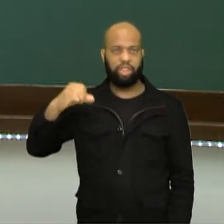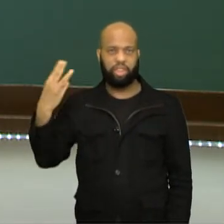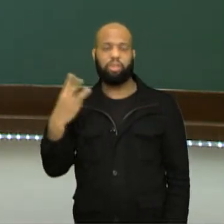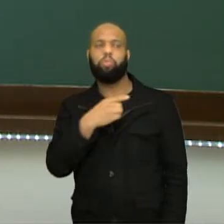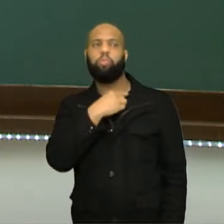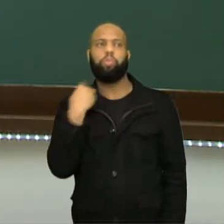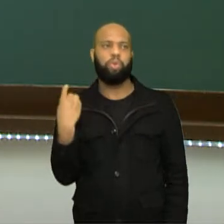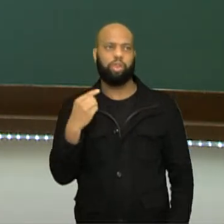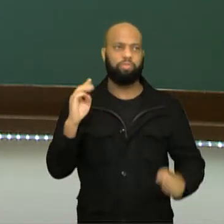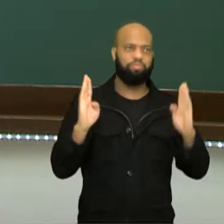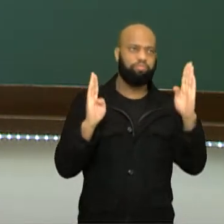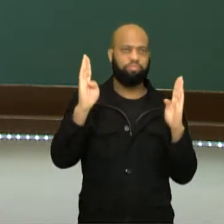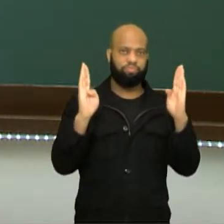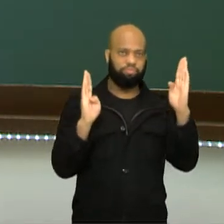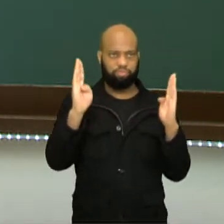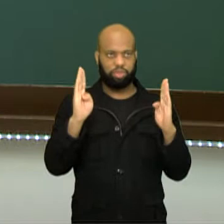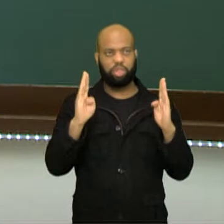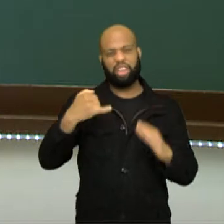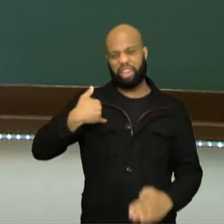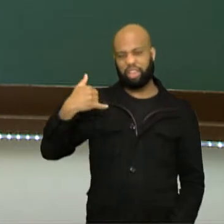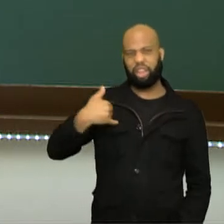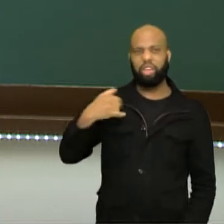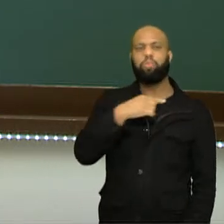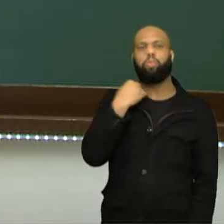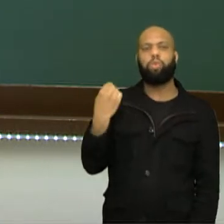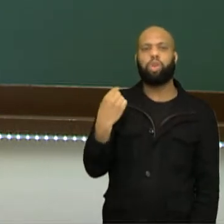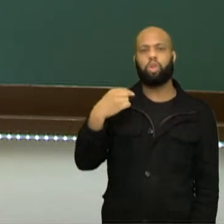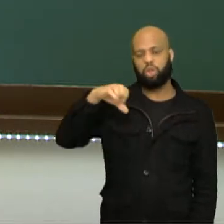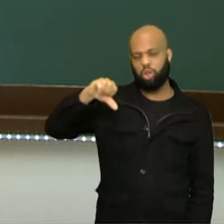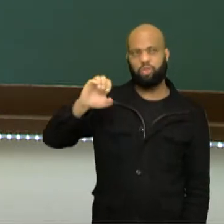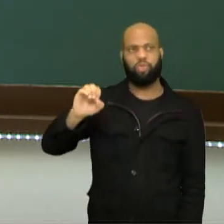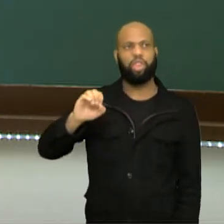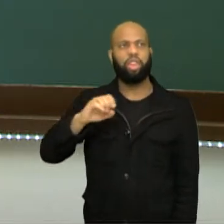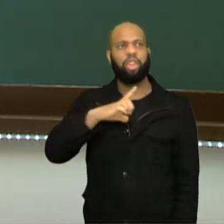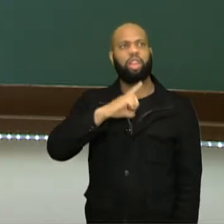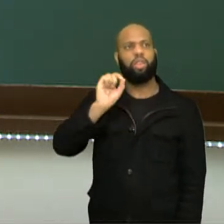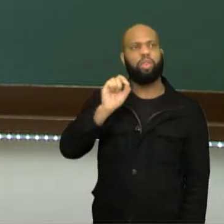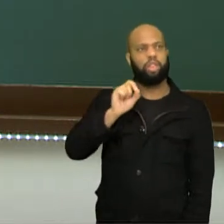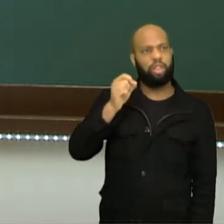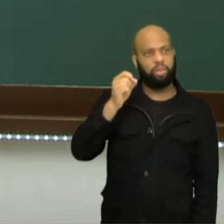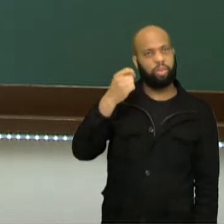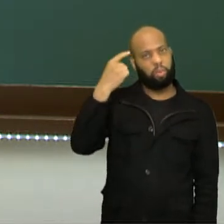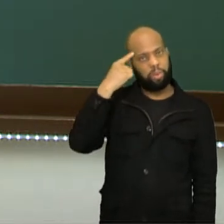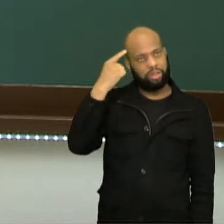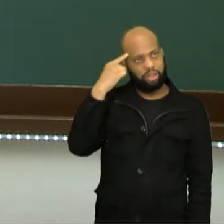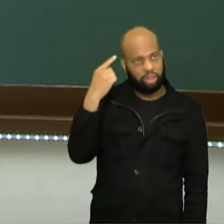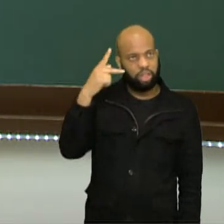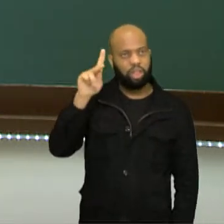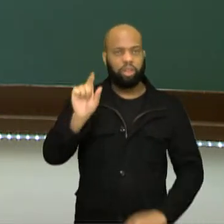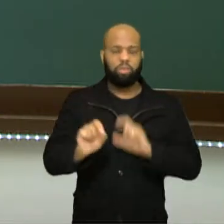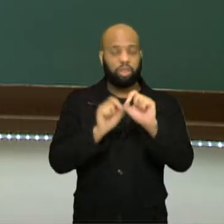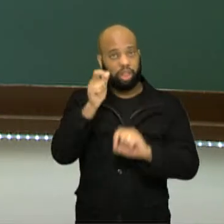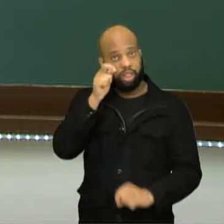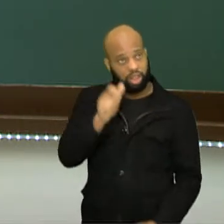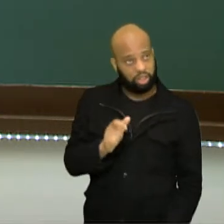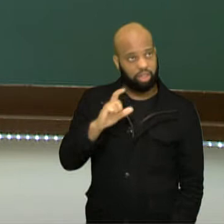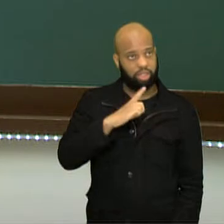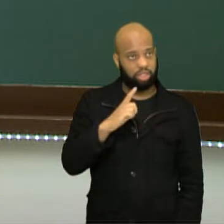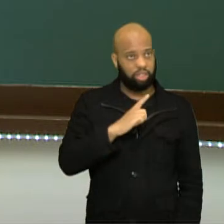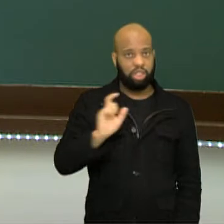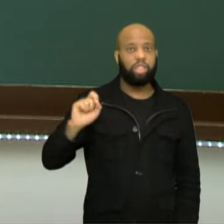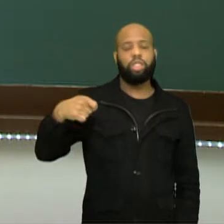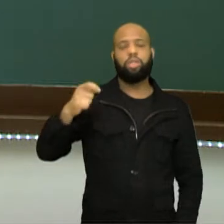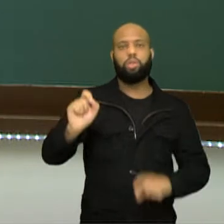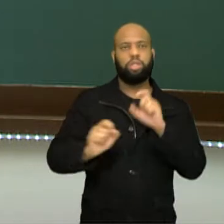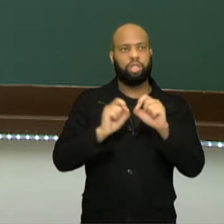tá? Então viveu 90 anos e ele tem uma concepção muito original, muito interessante